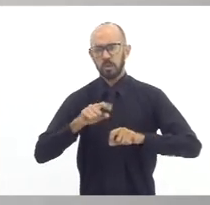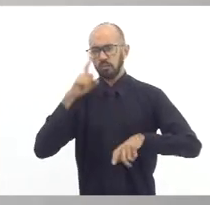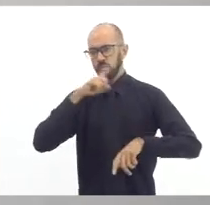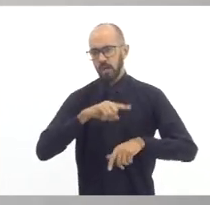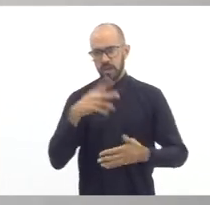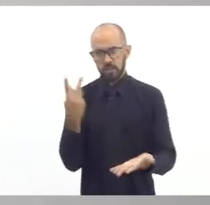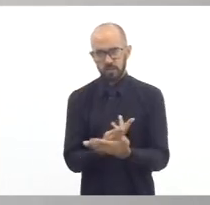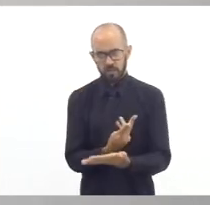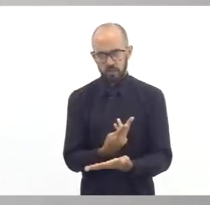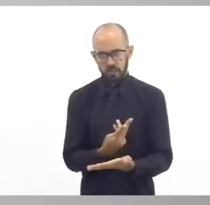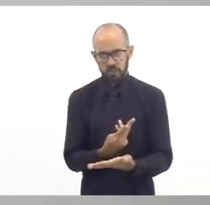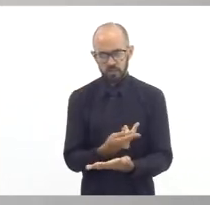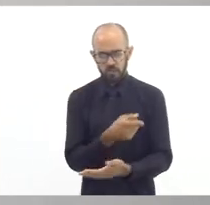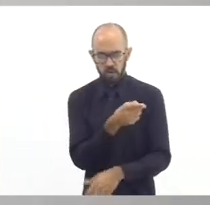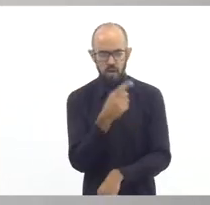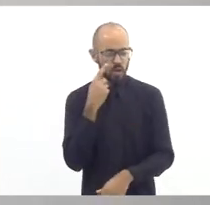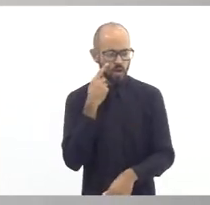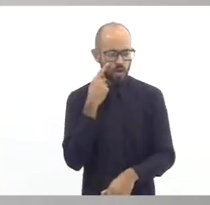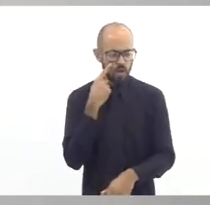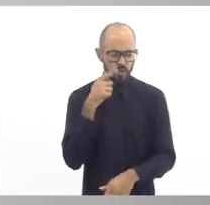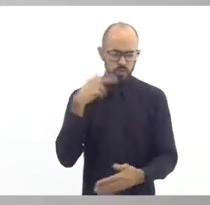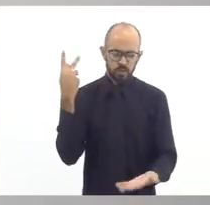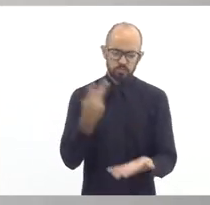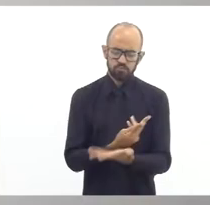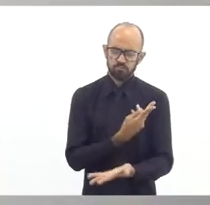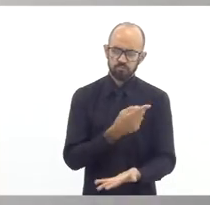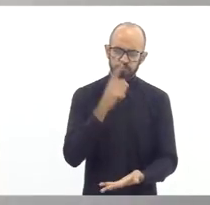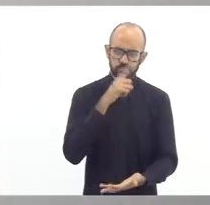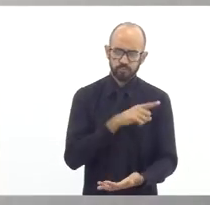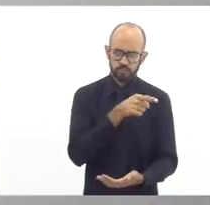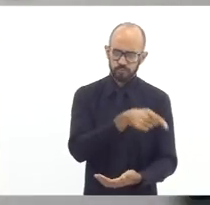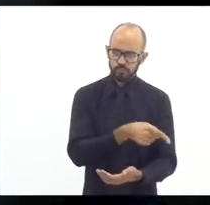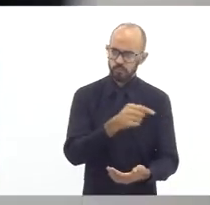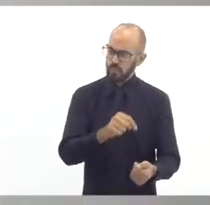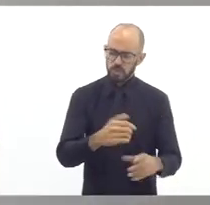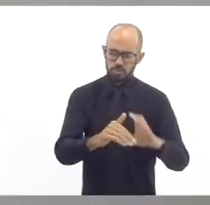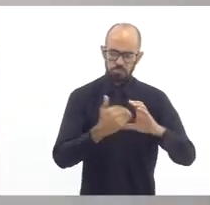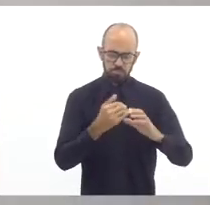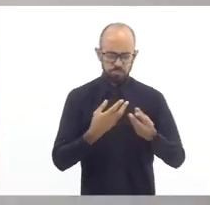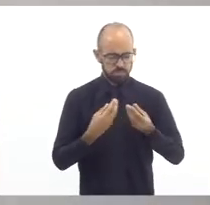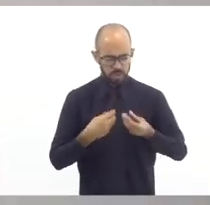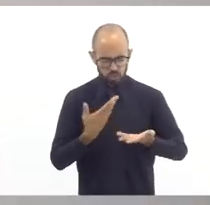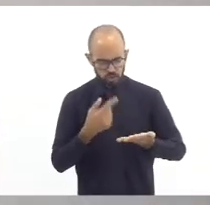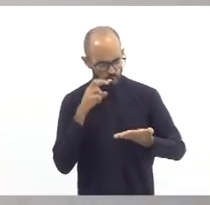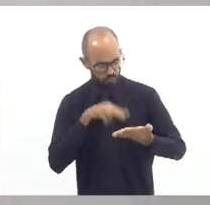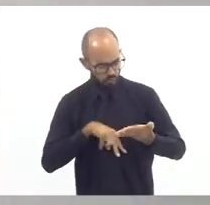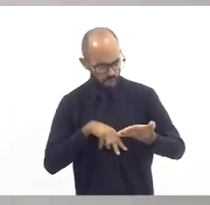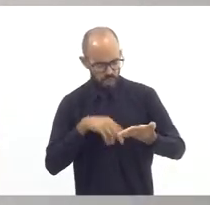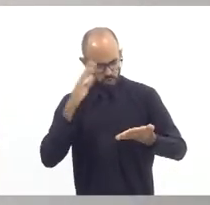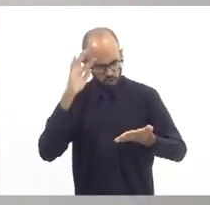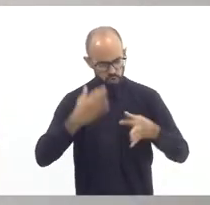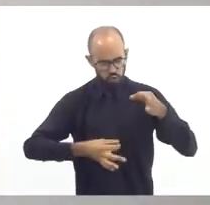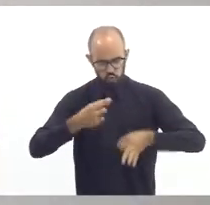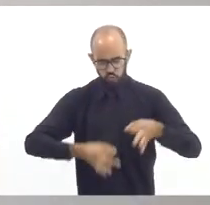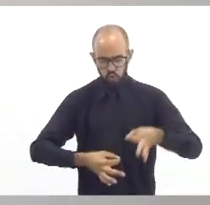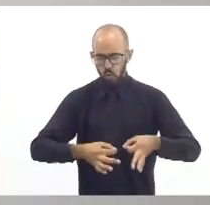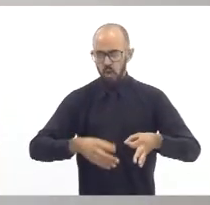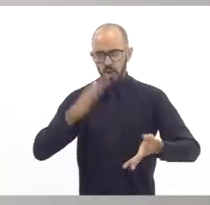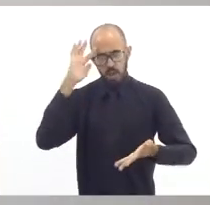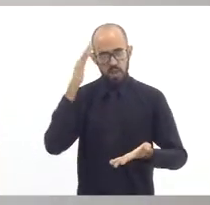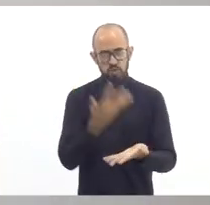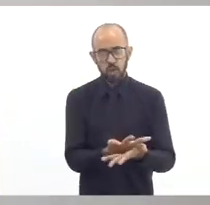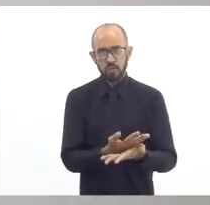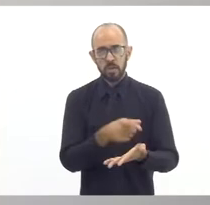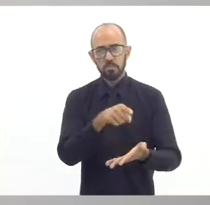acontecendo. Aí dizia, essa irregularidade chega nas nossas mãos, a gente julga, toma, dá uma decisão, mas